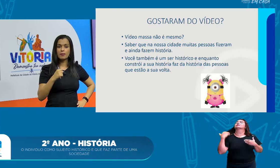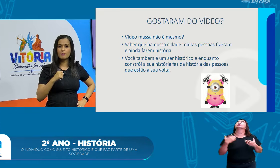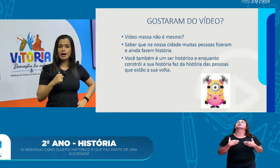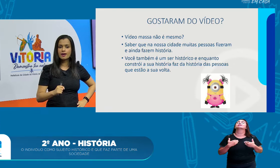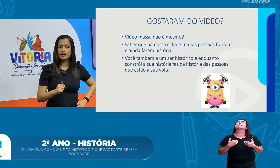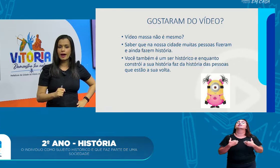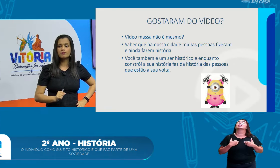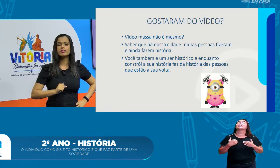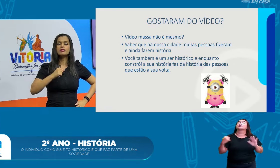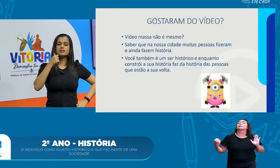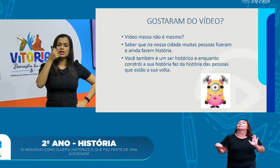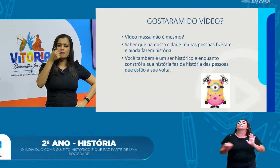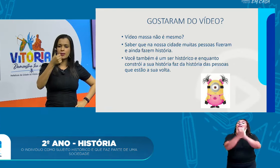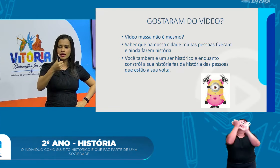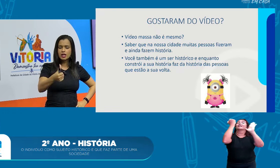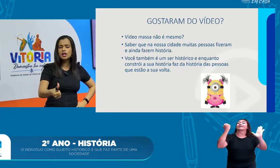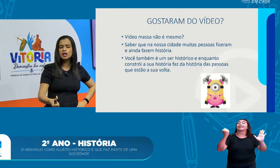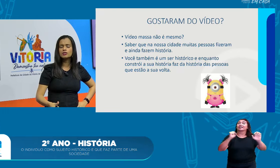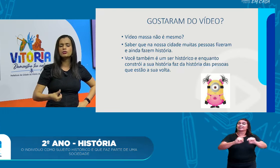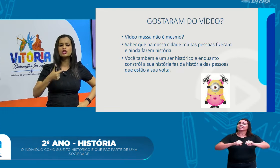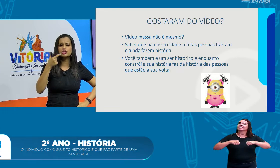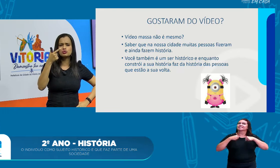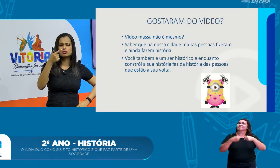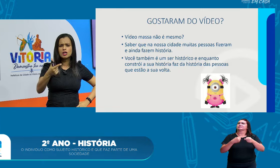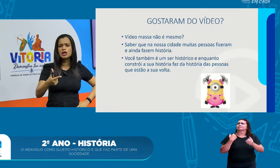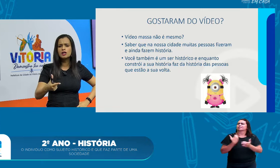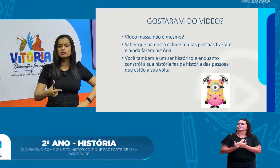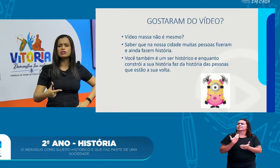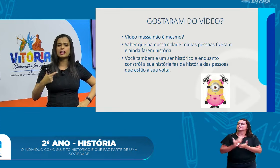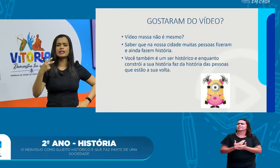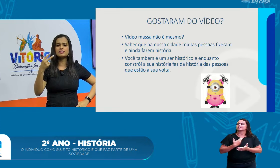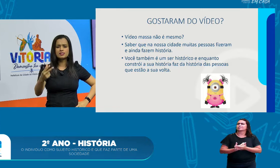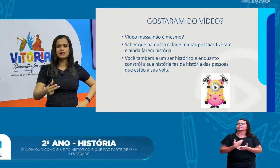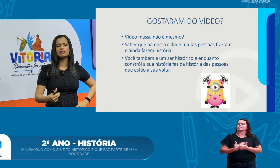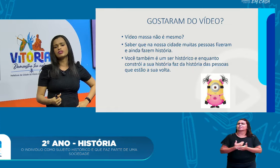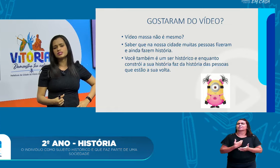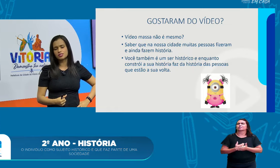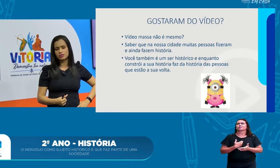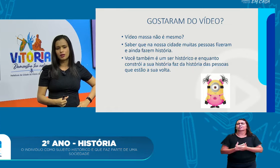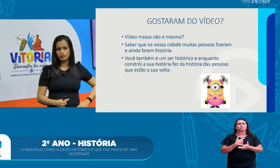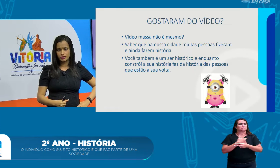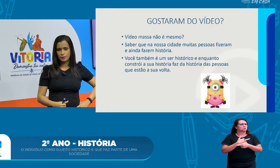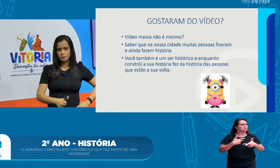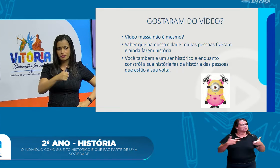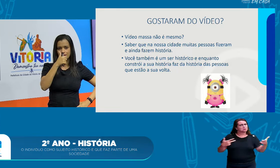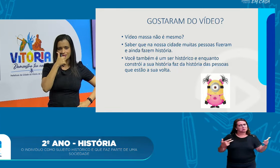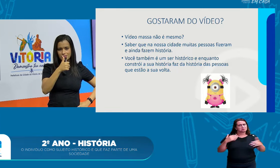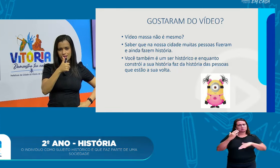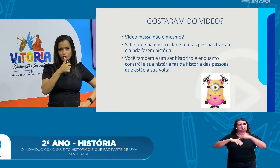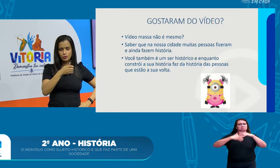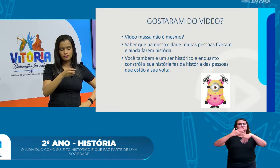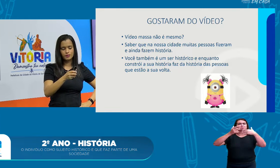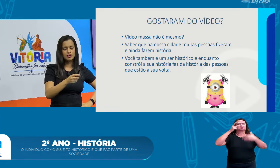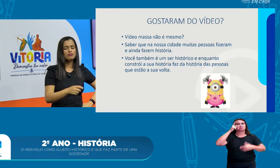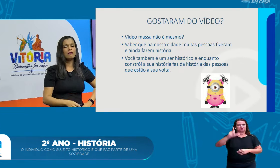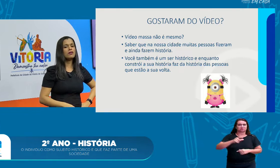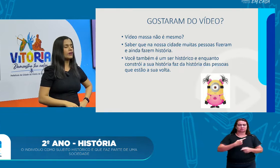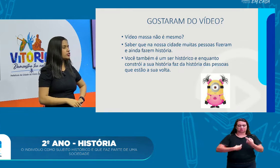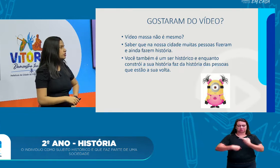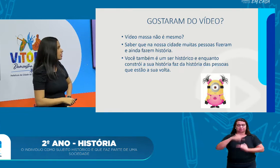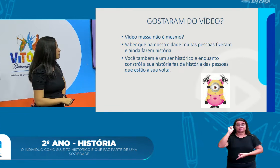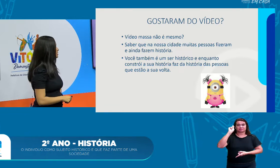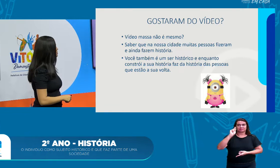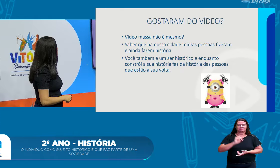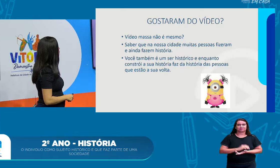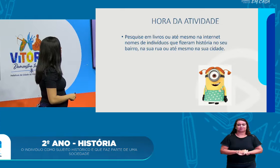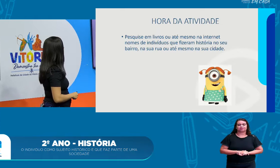aqui para marcar, se empenhando, estudando, crescendo e vencendo na vida. Tá certo? Vamos lá, que acho